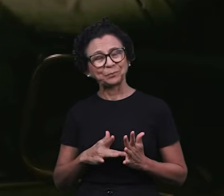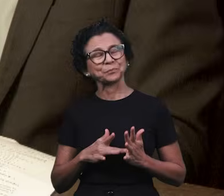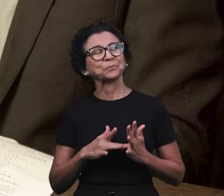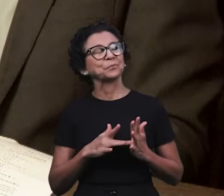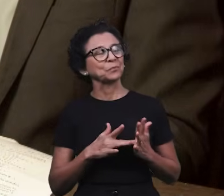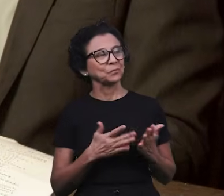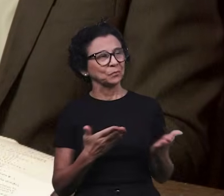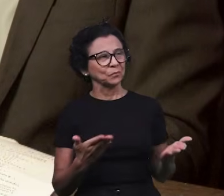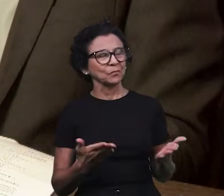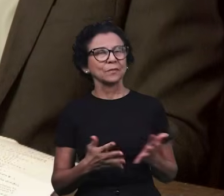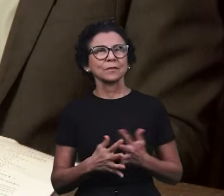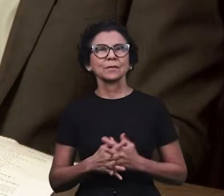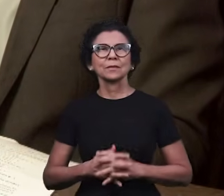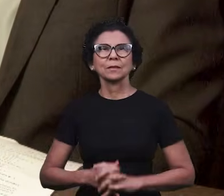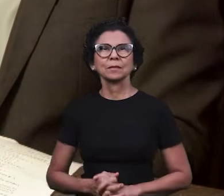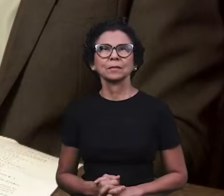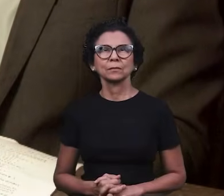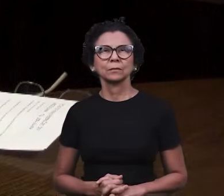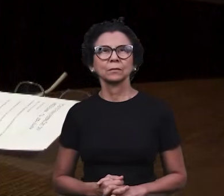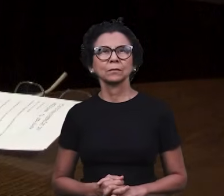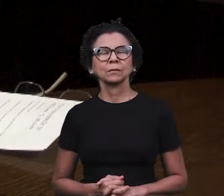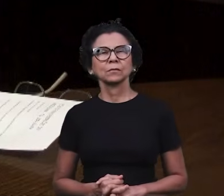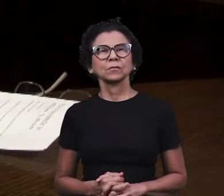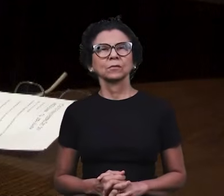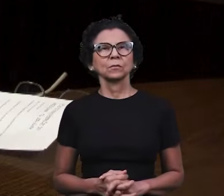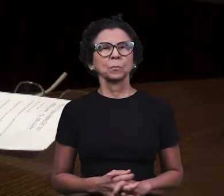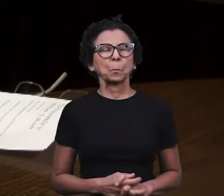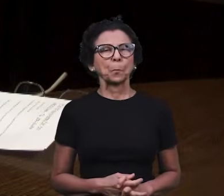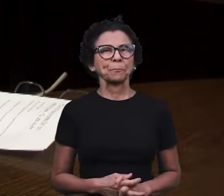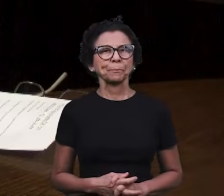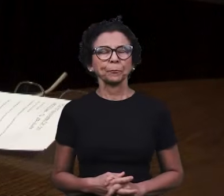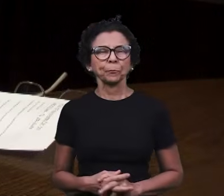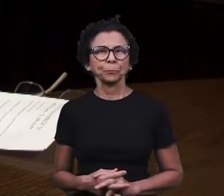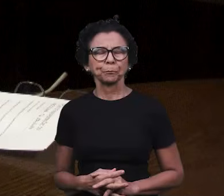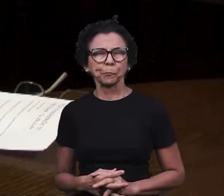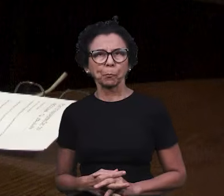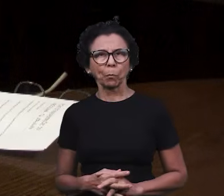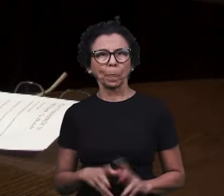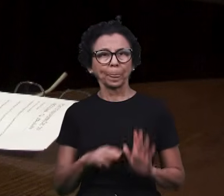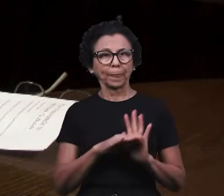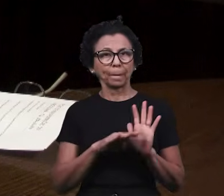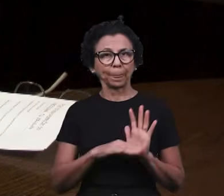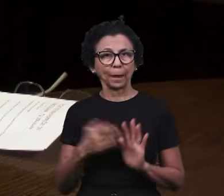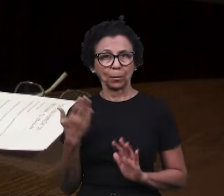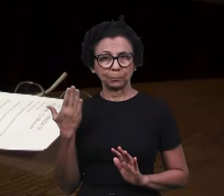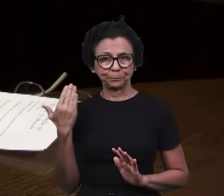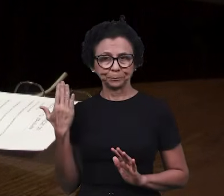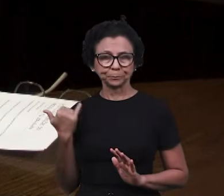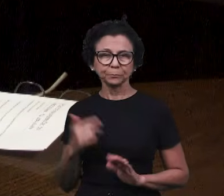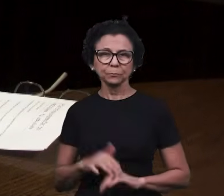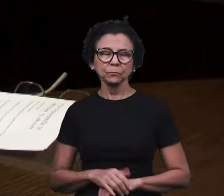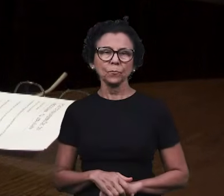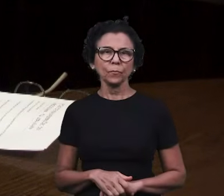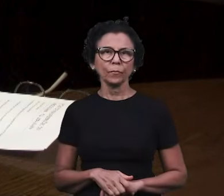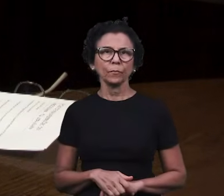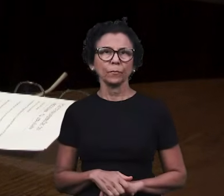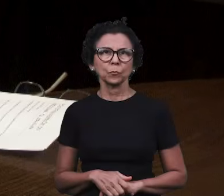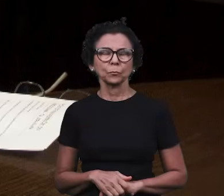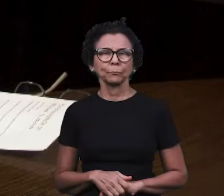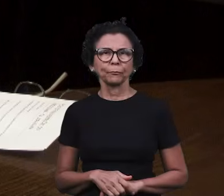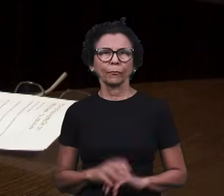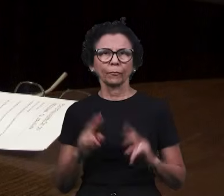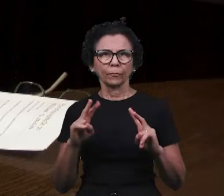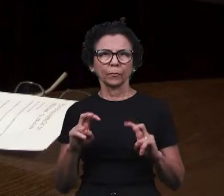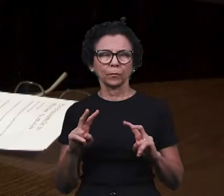Diniz. Paz do Senhor a todos. Bom, no último episódio nós encerramos falando sobre